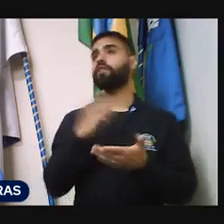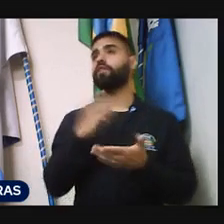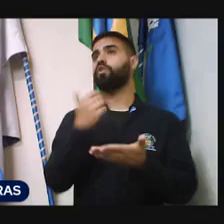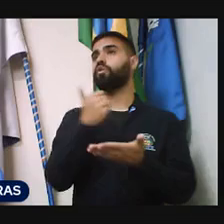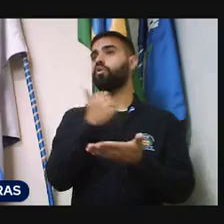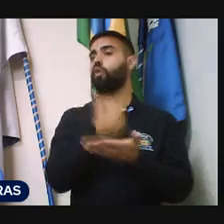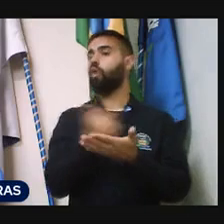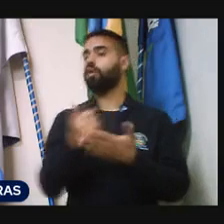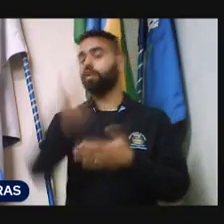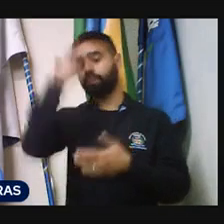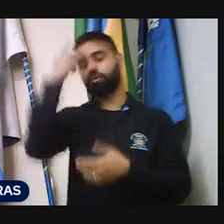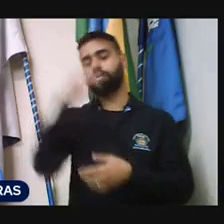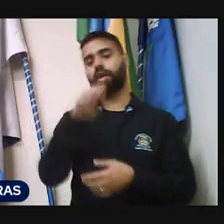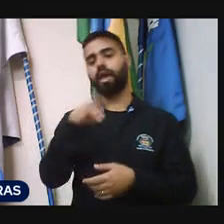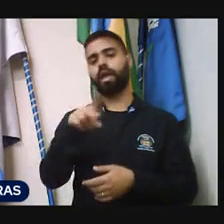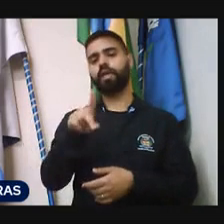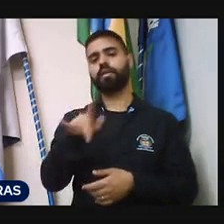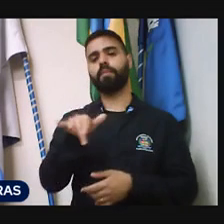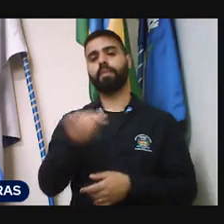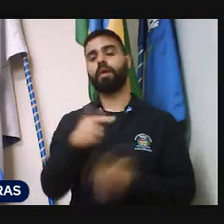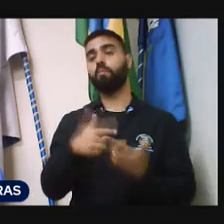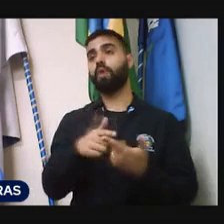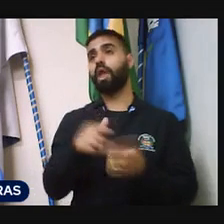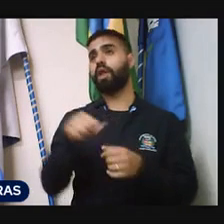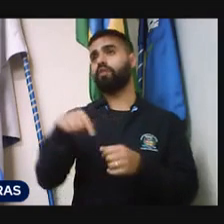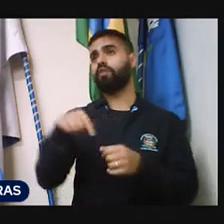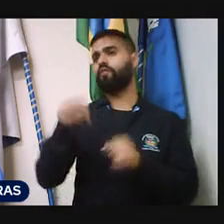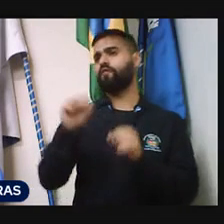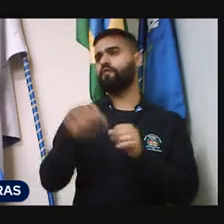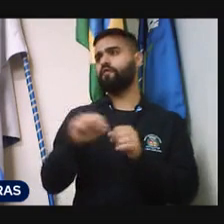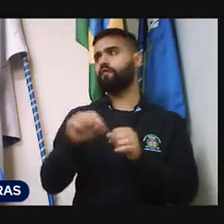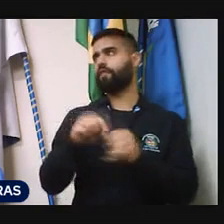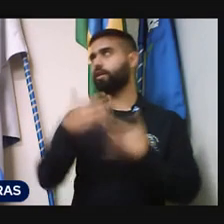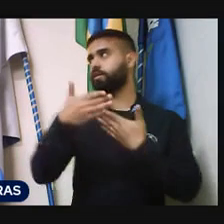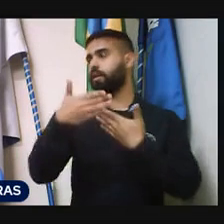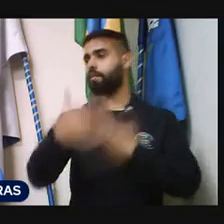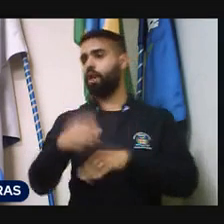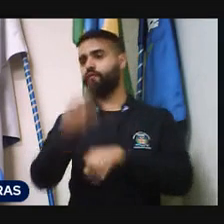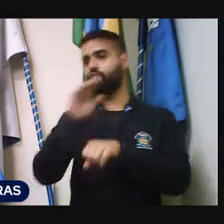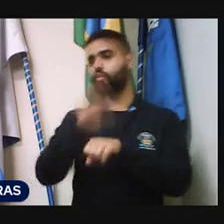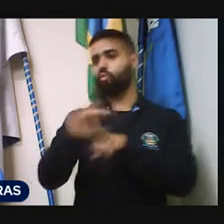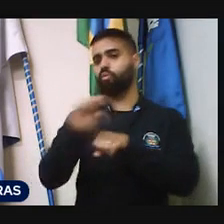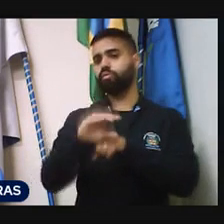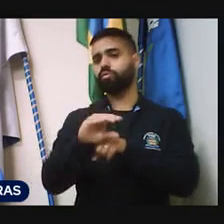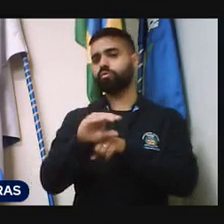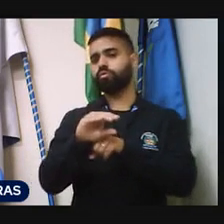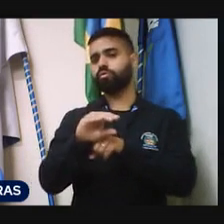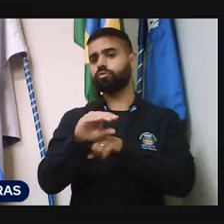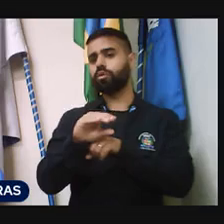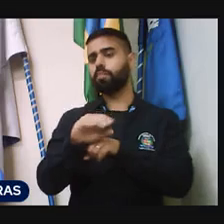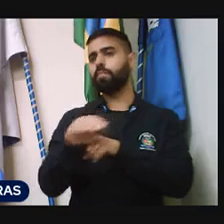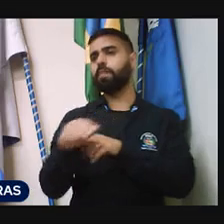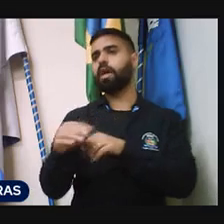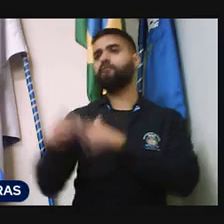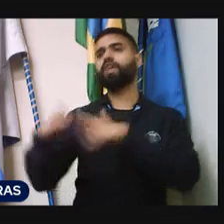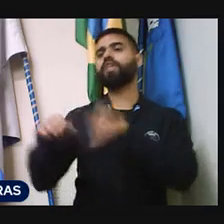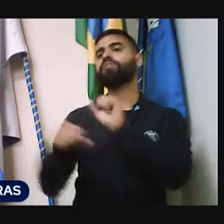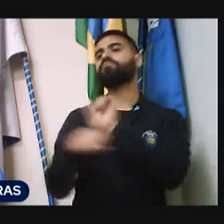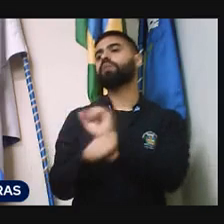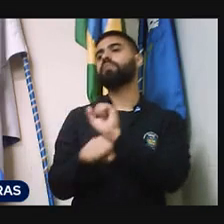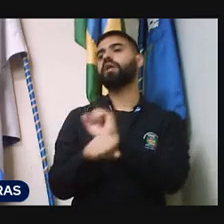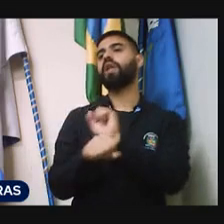de é de 6 porque ela não fez o seletivo o concurso que seja para ficar aguardando